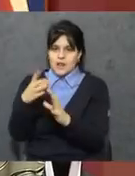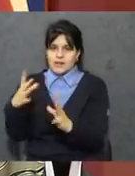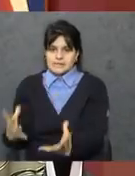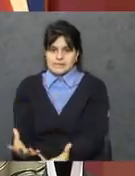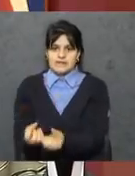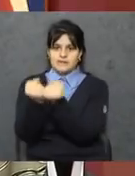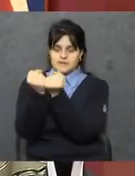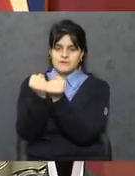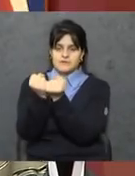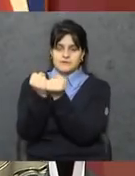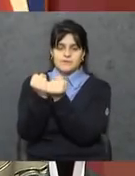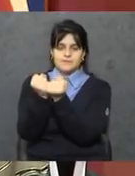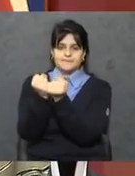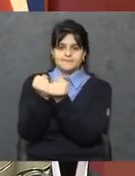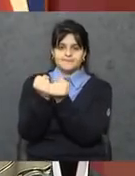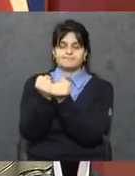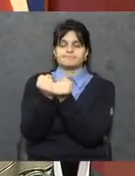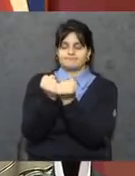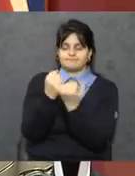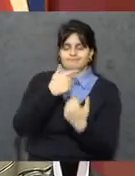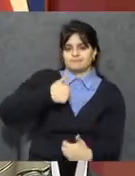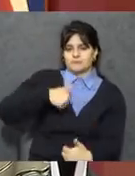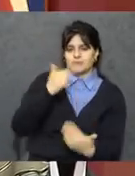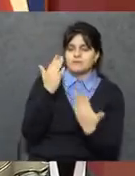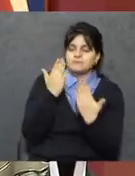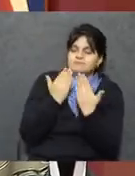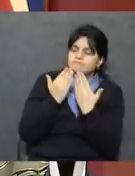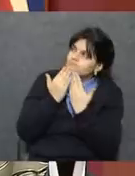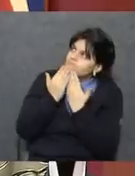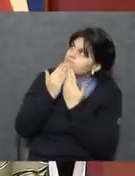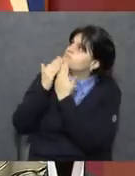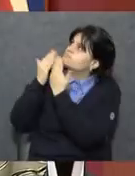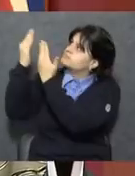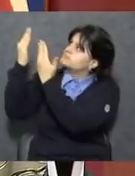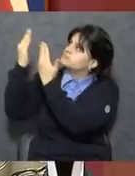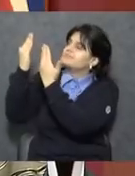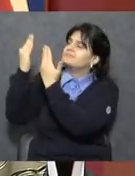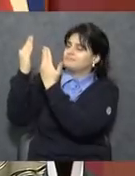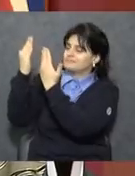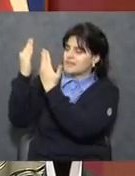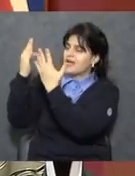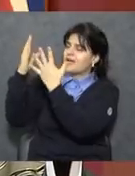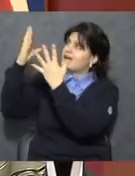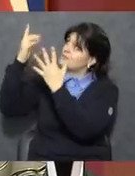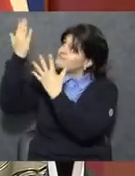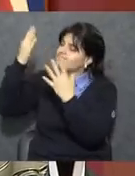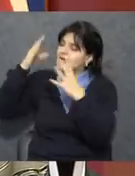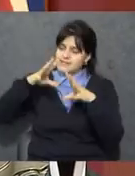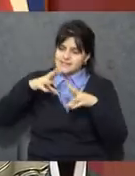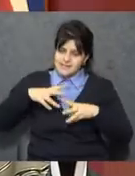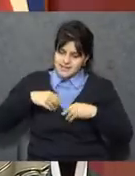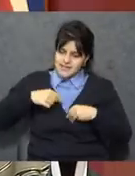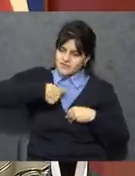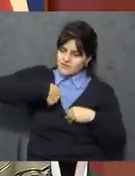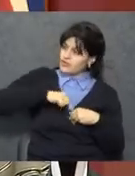salvação, e vos damos graças, porque nos admitistes à vossa